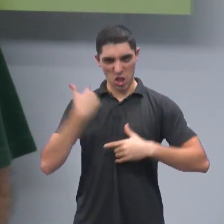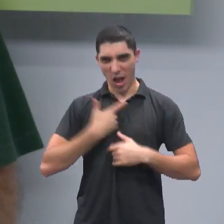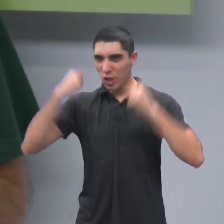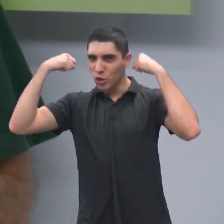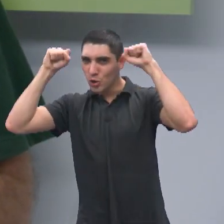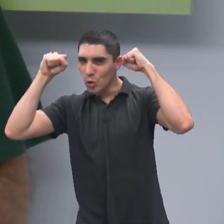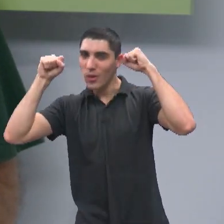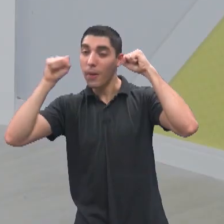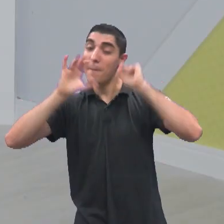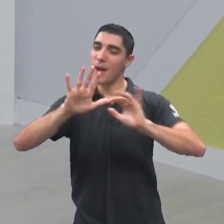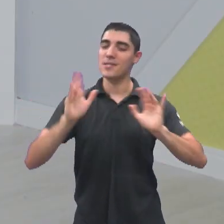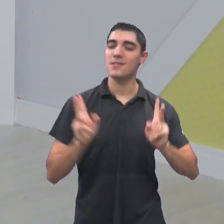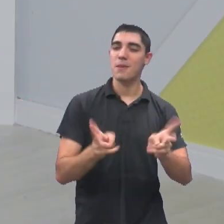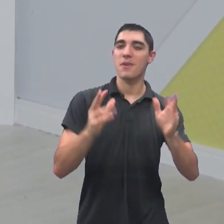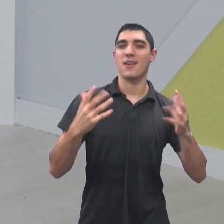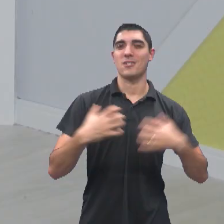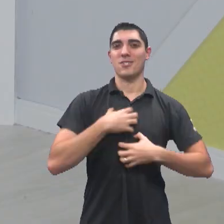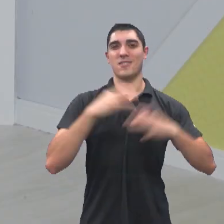baixo astral.